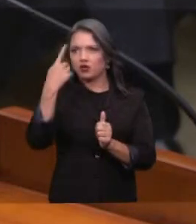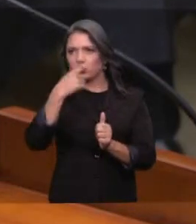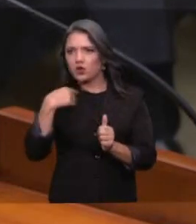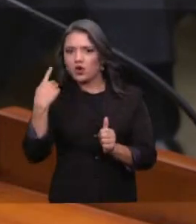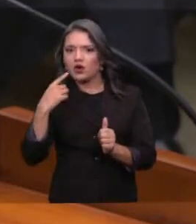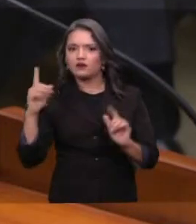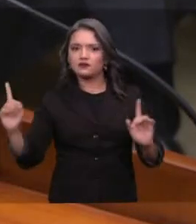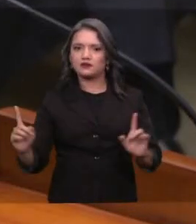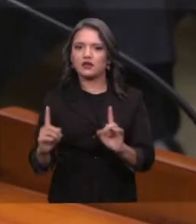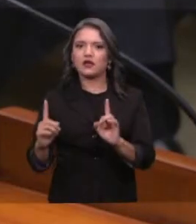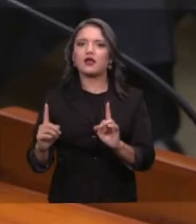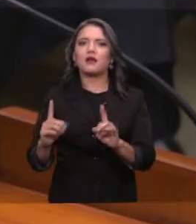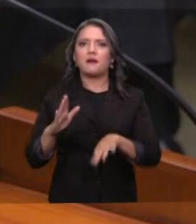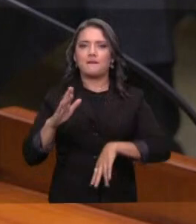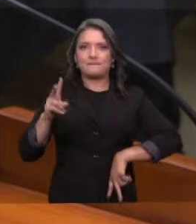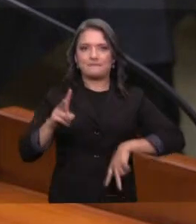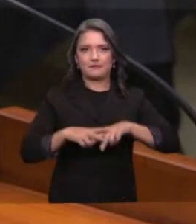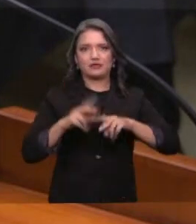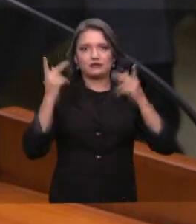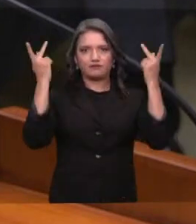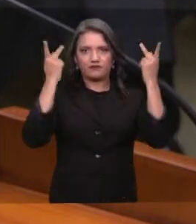48 horas o prazo,